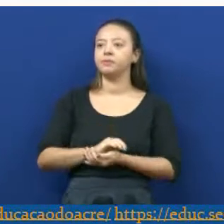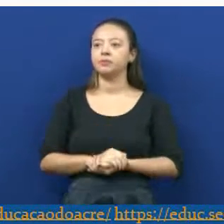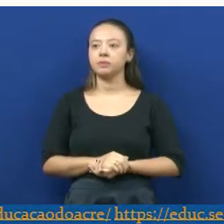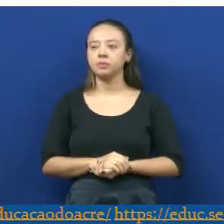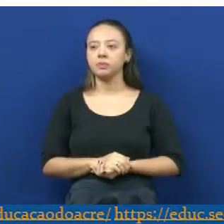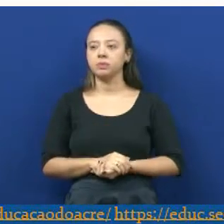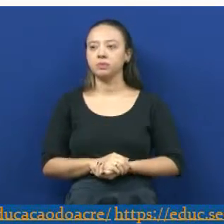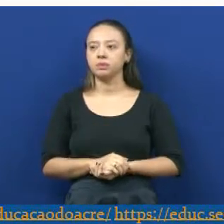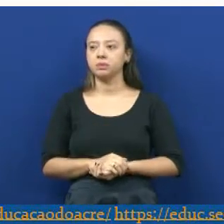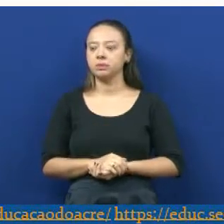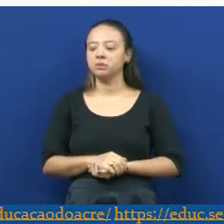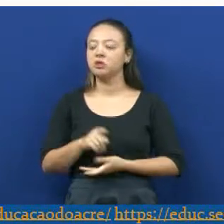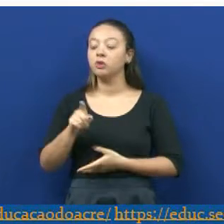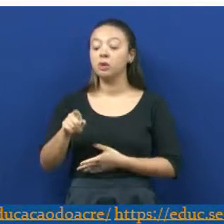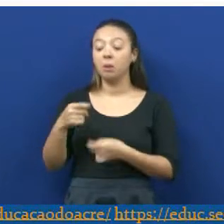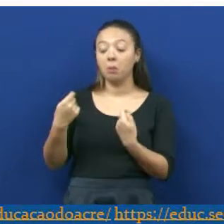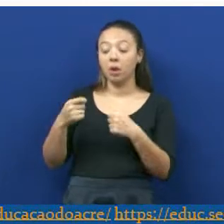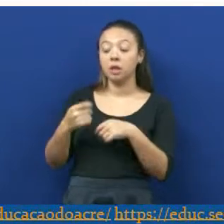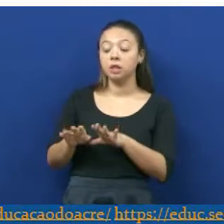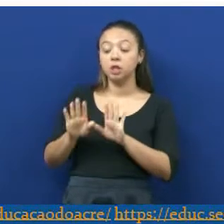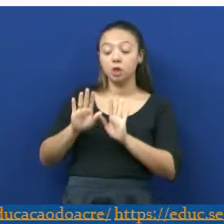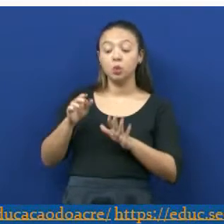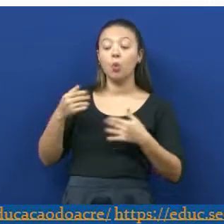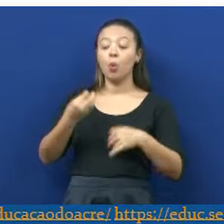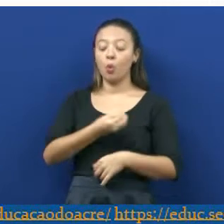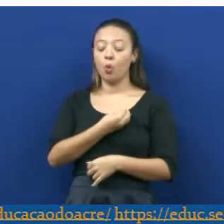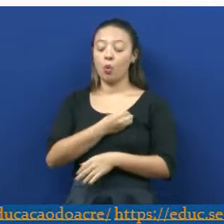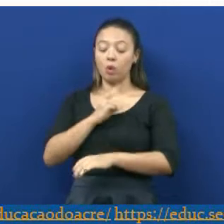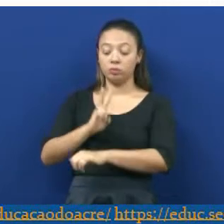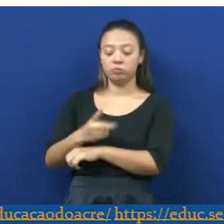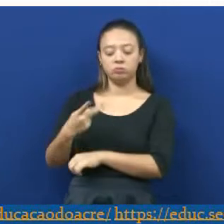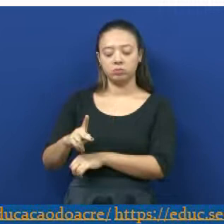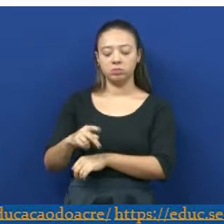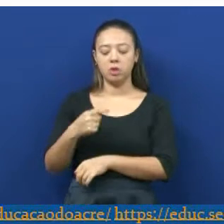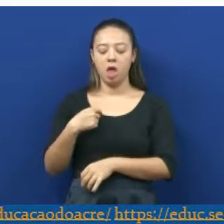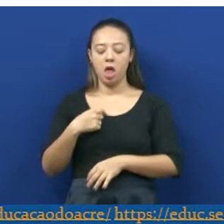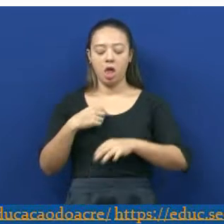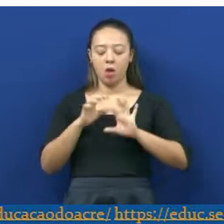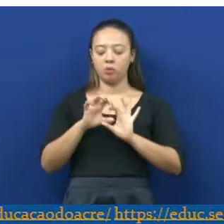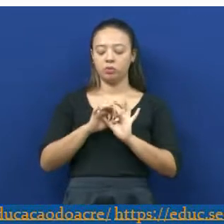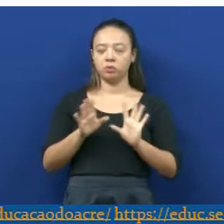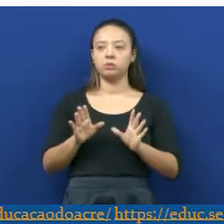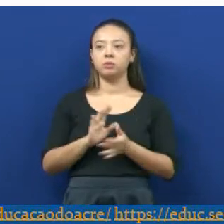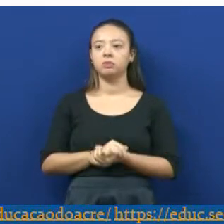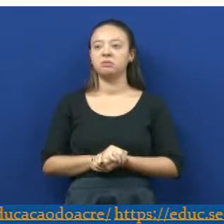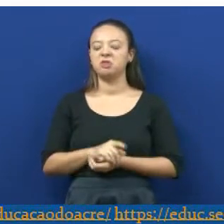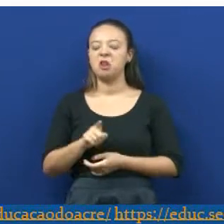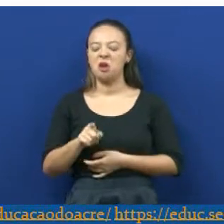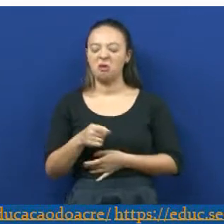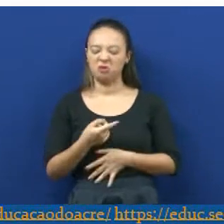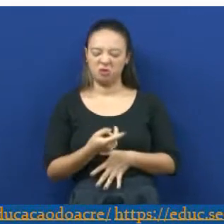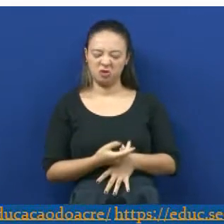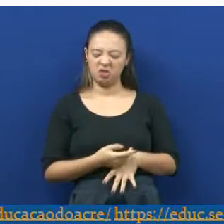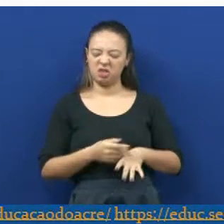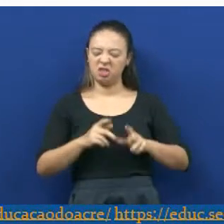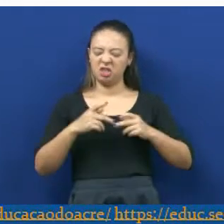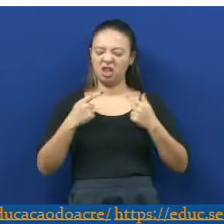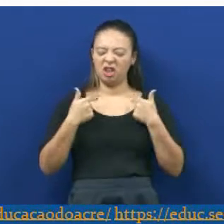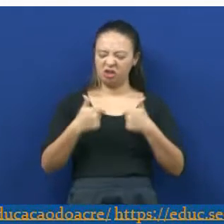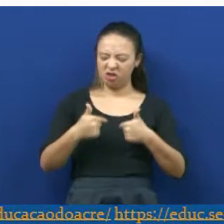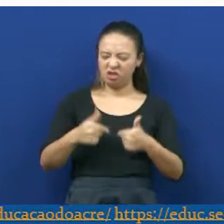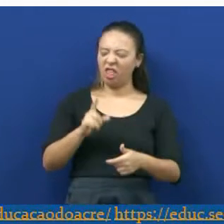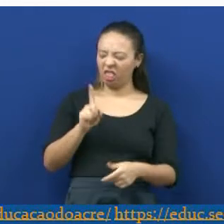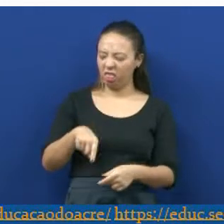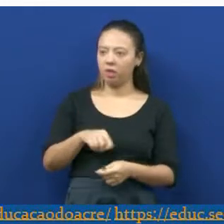deu. Importe-se com a sua vida e deixe a dos outros. Mas você é orgulhosa. De certo que sou. Mas por quê?